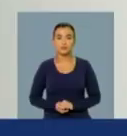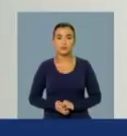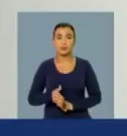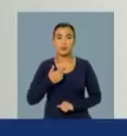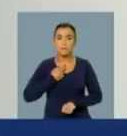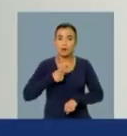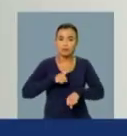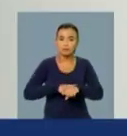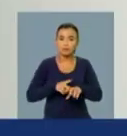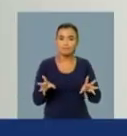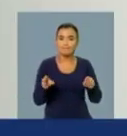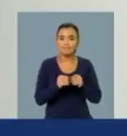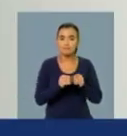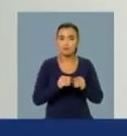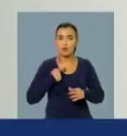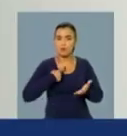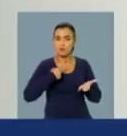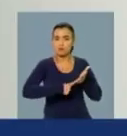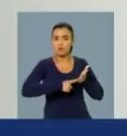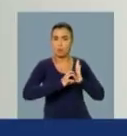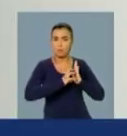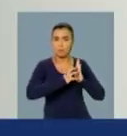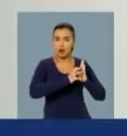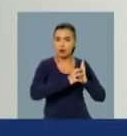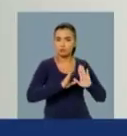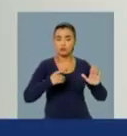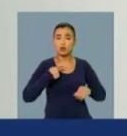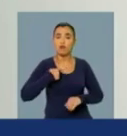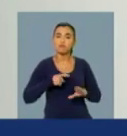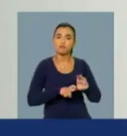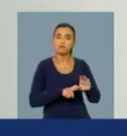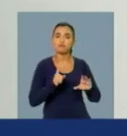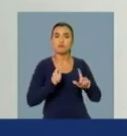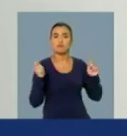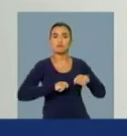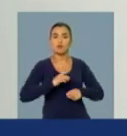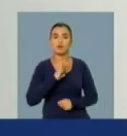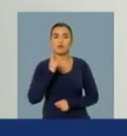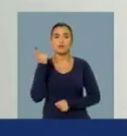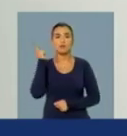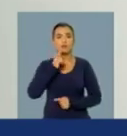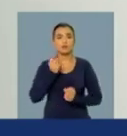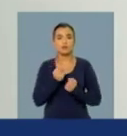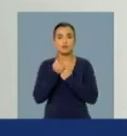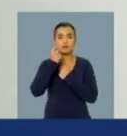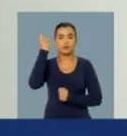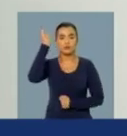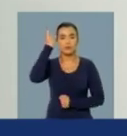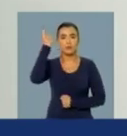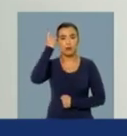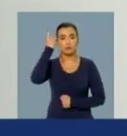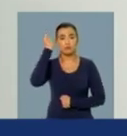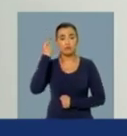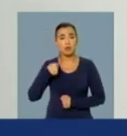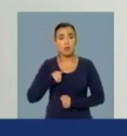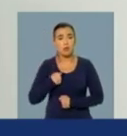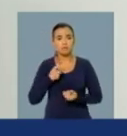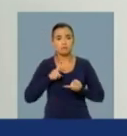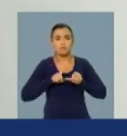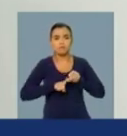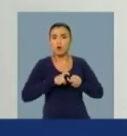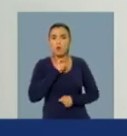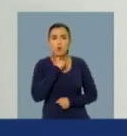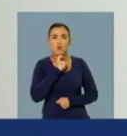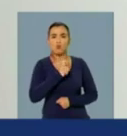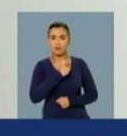Meu tempo é curto, não fiz acordo com esse bonde de partido. Sou o único com independência e coragem para defender São Paulo. Não tenho rabo preso